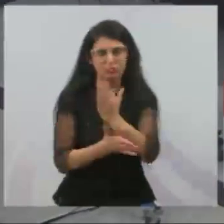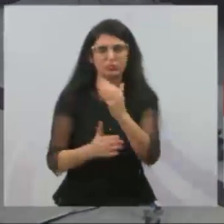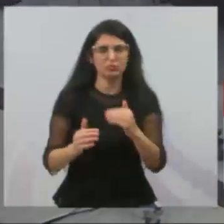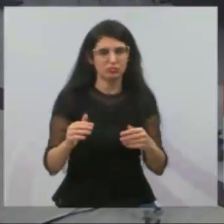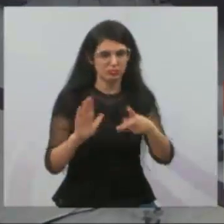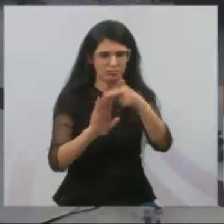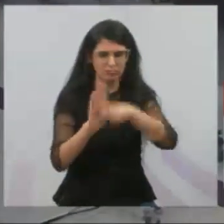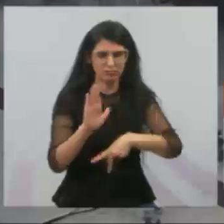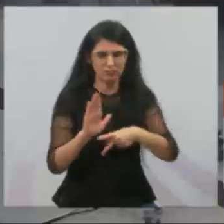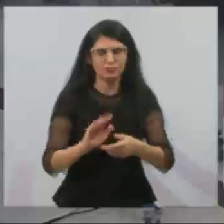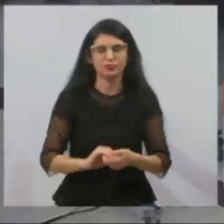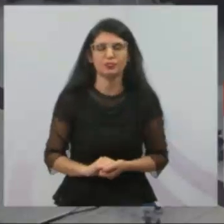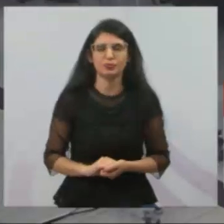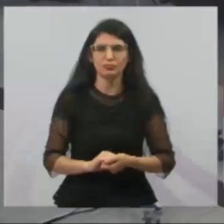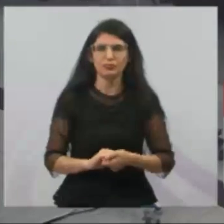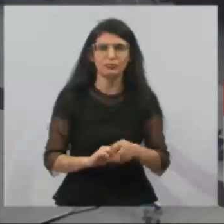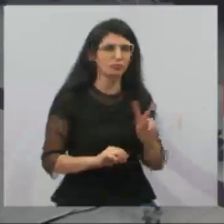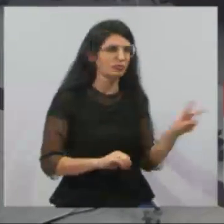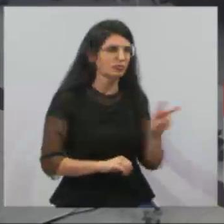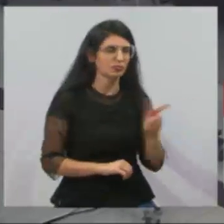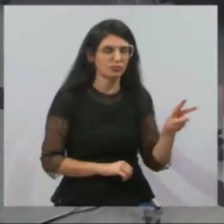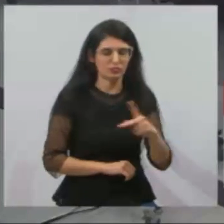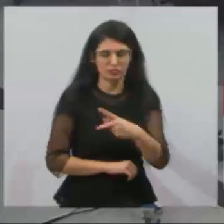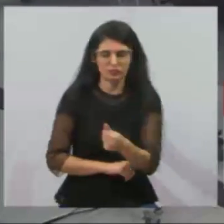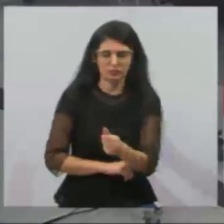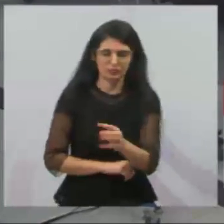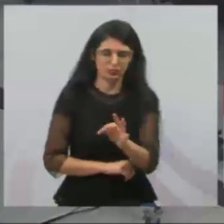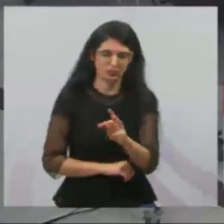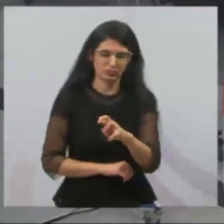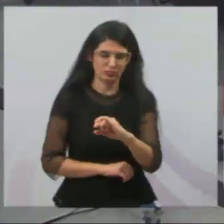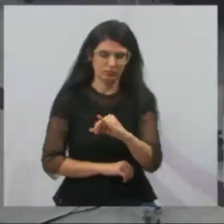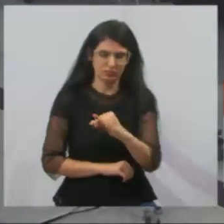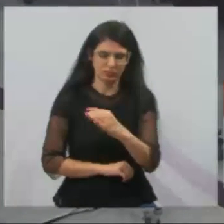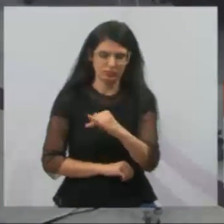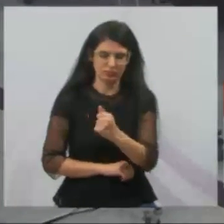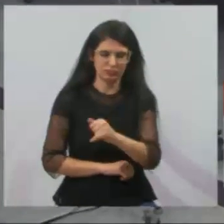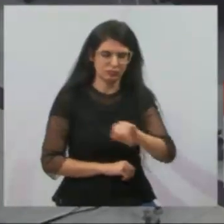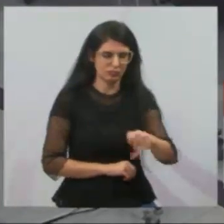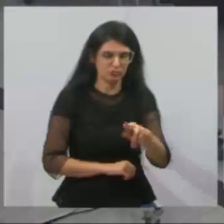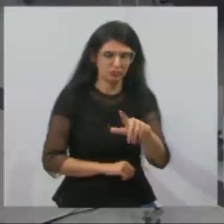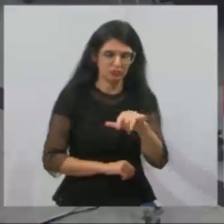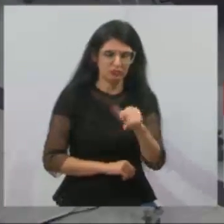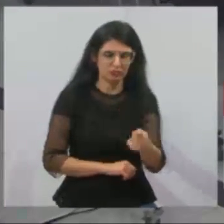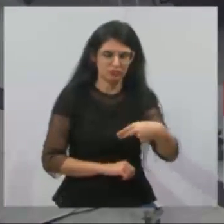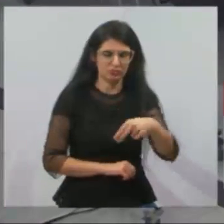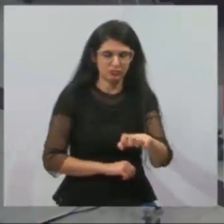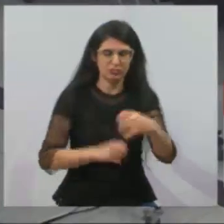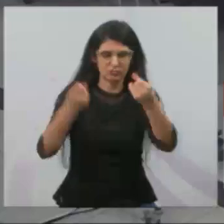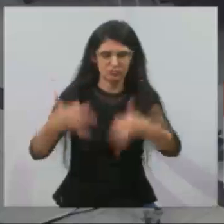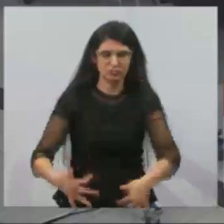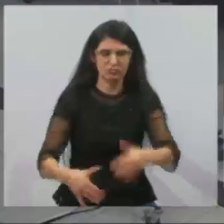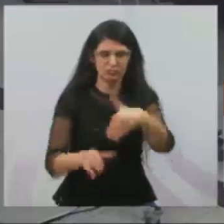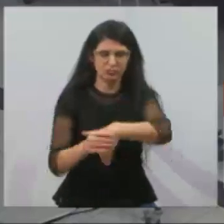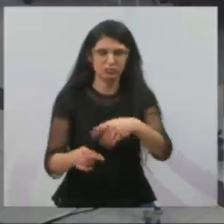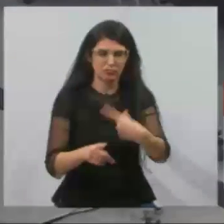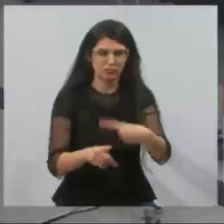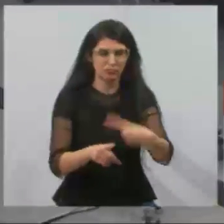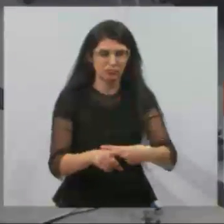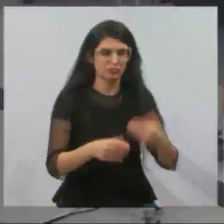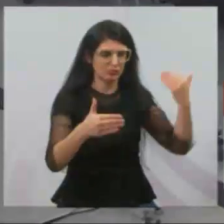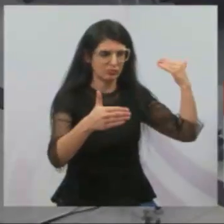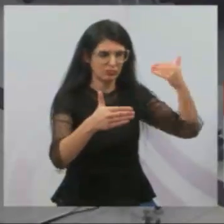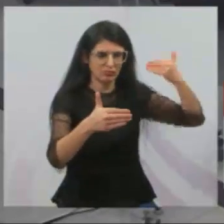Como vota a vereadora Patrícia Juliane? Só justificando o meu voto, durante esses 15